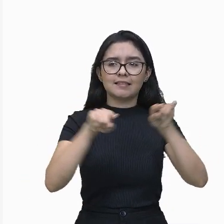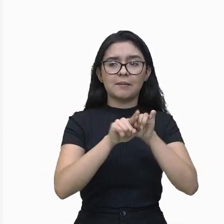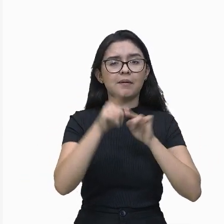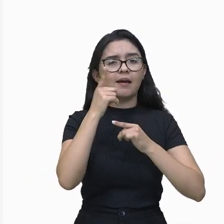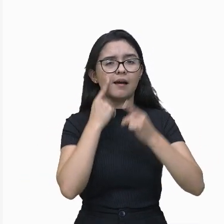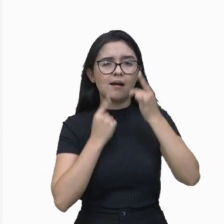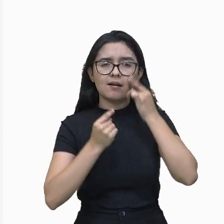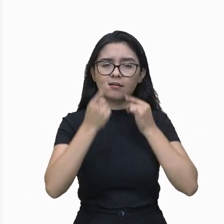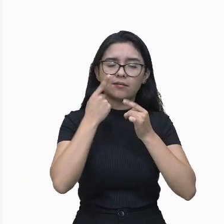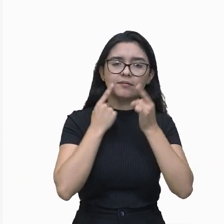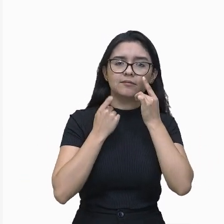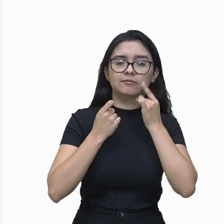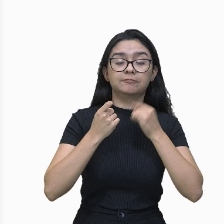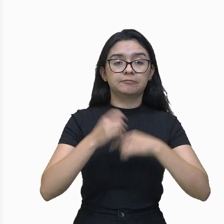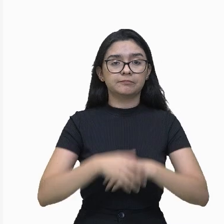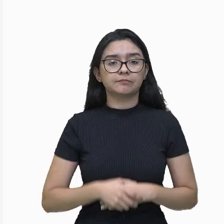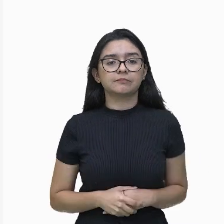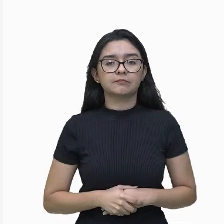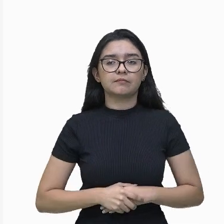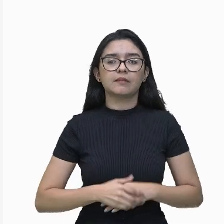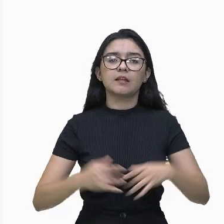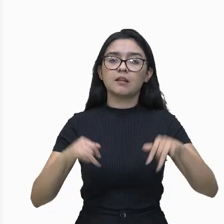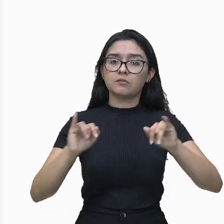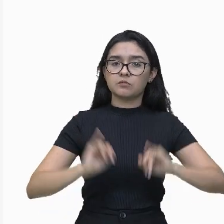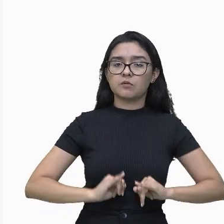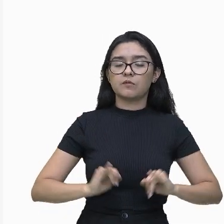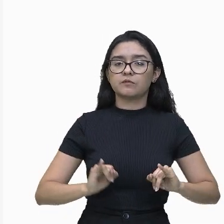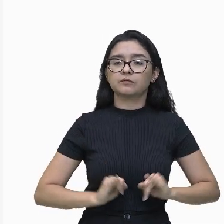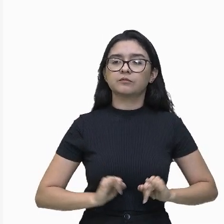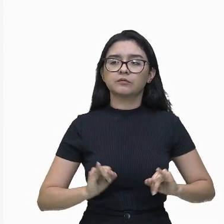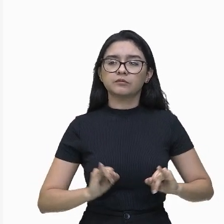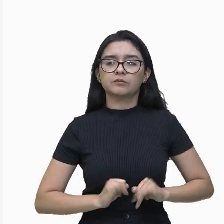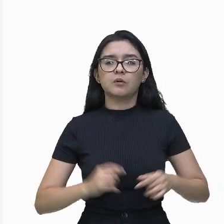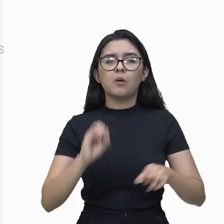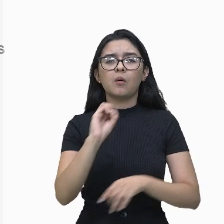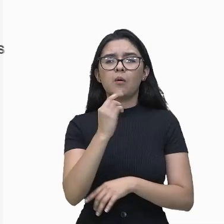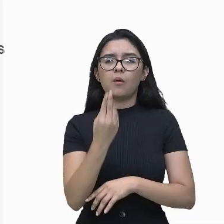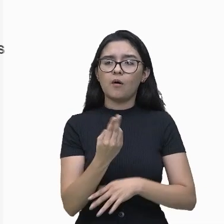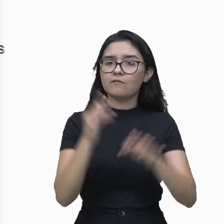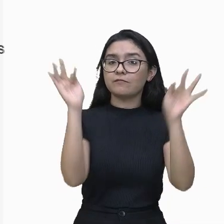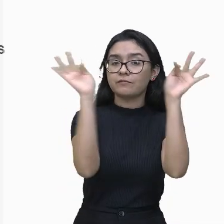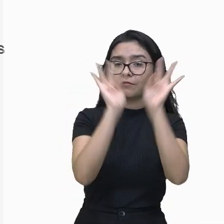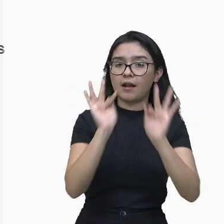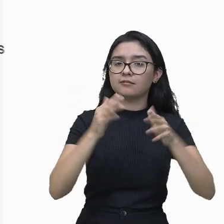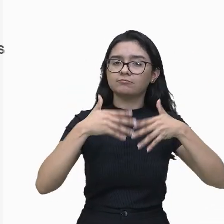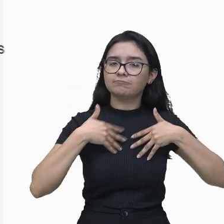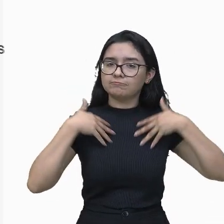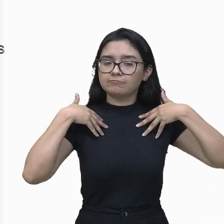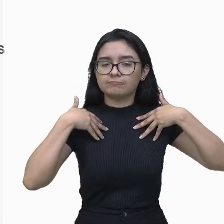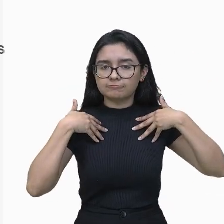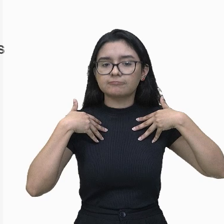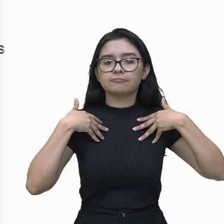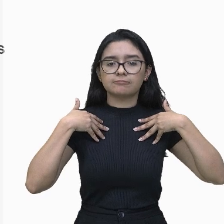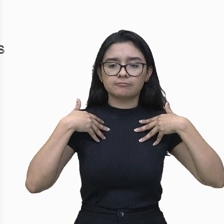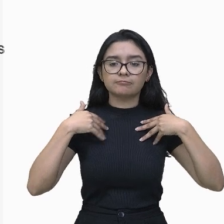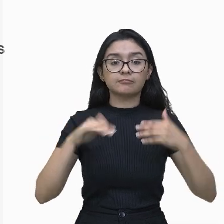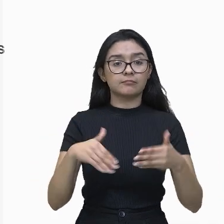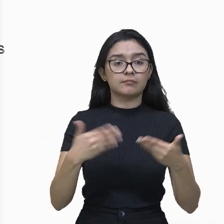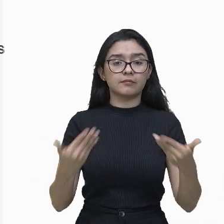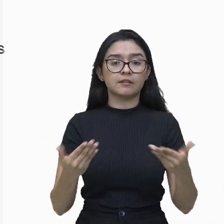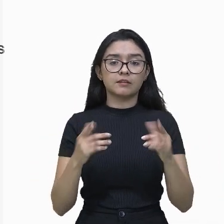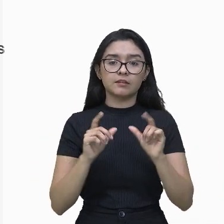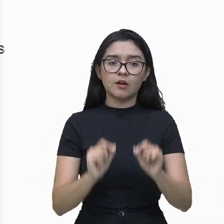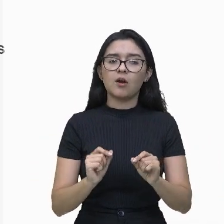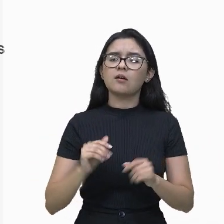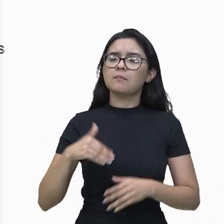meu pranto ao seu pesar ou seu contentamento e assim quando mais